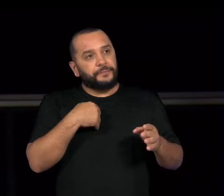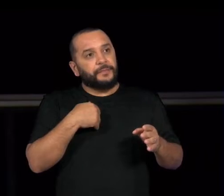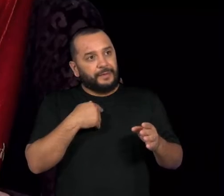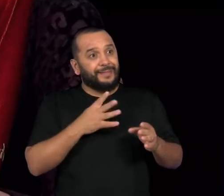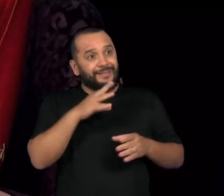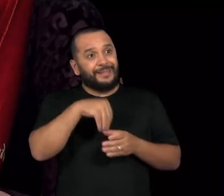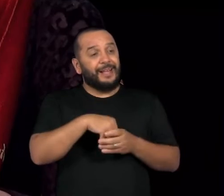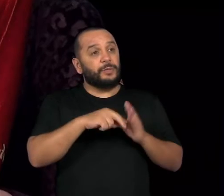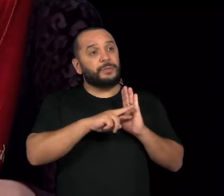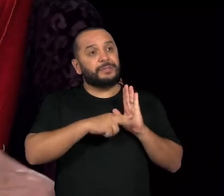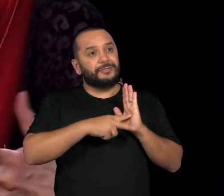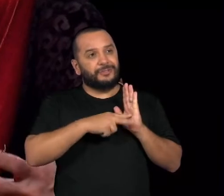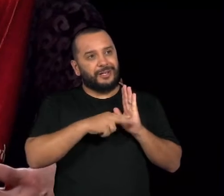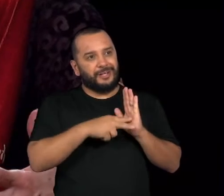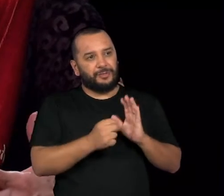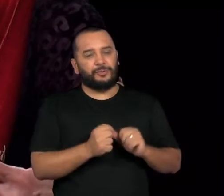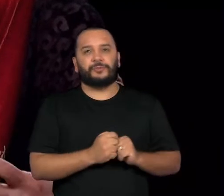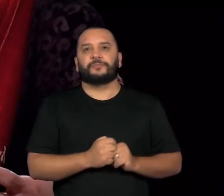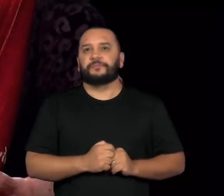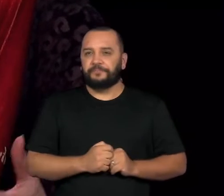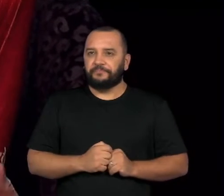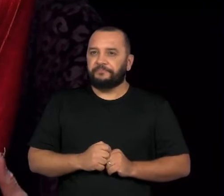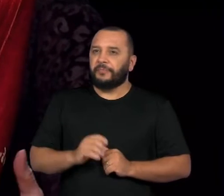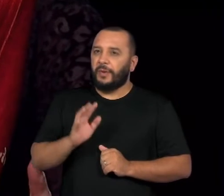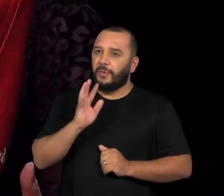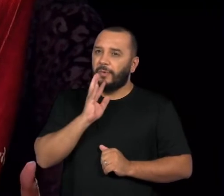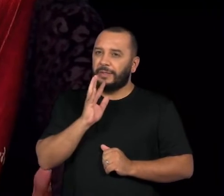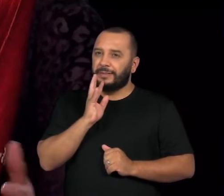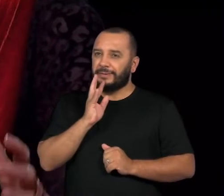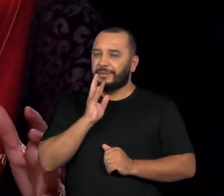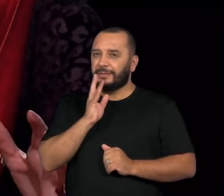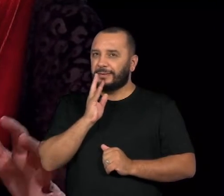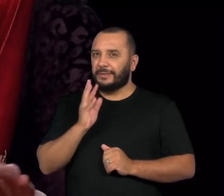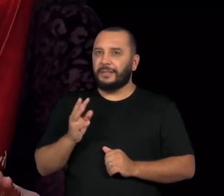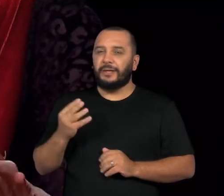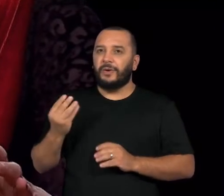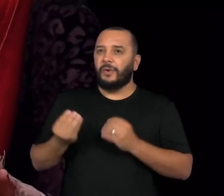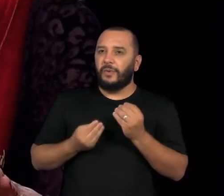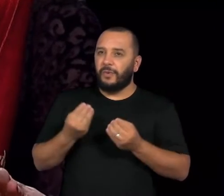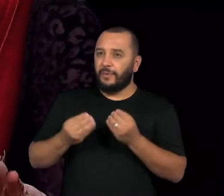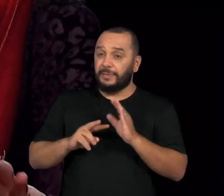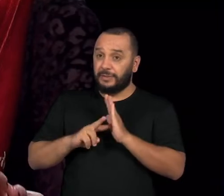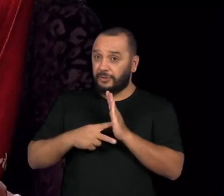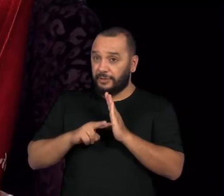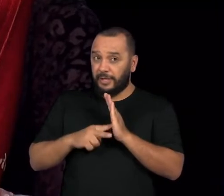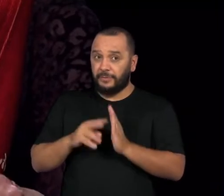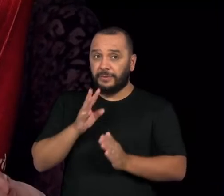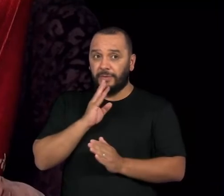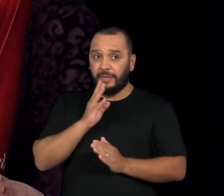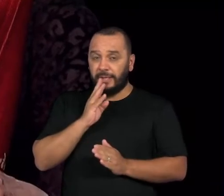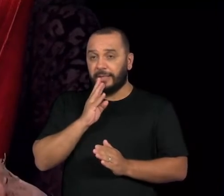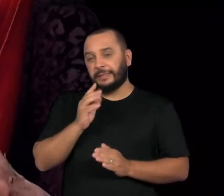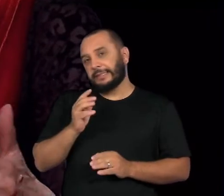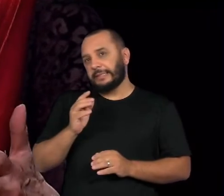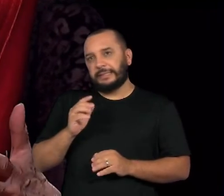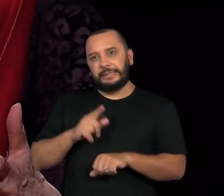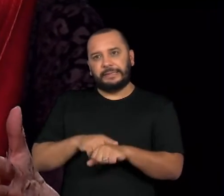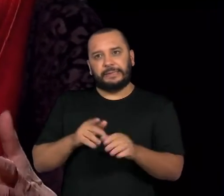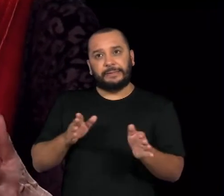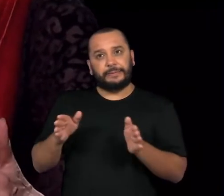sindical. Conhecer o outro lado, porque no sindicato você conhece o lado difícil. Ali ninguém